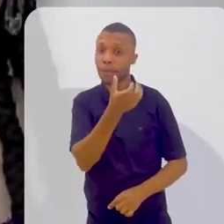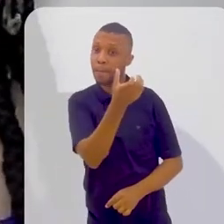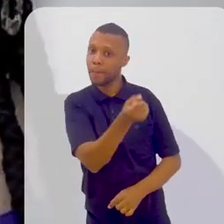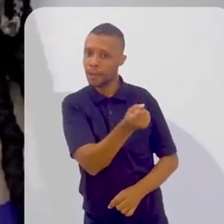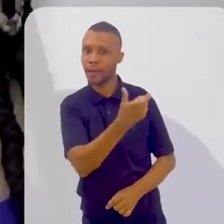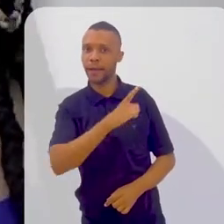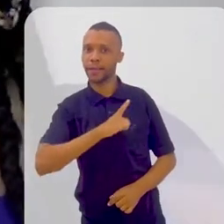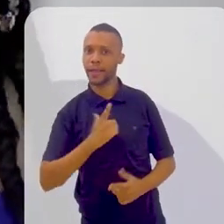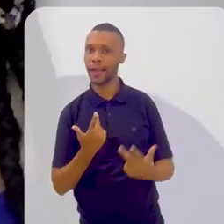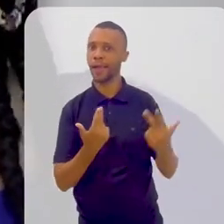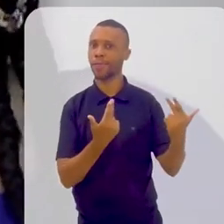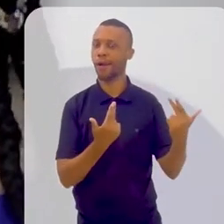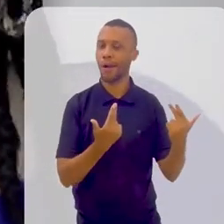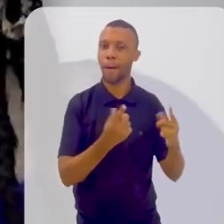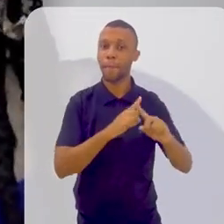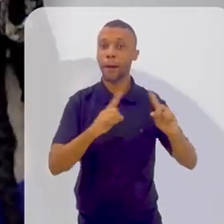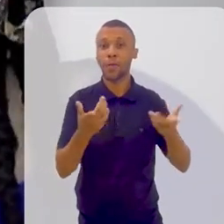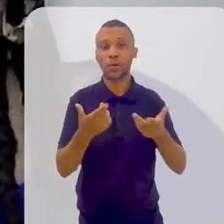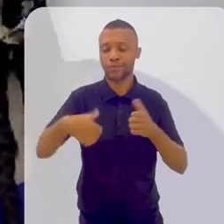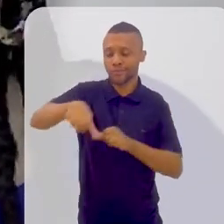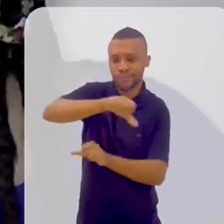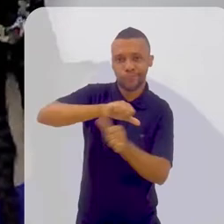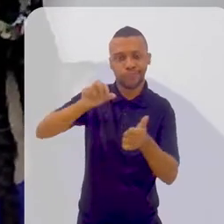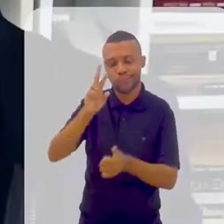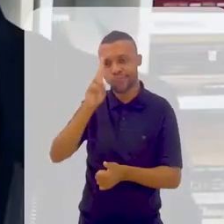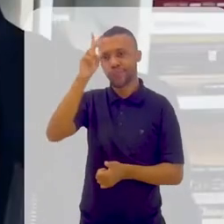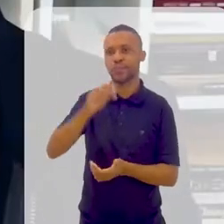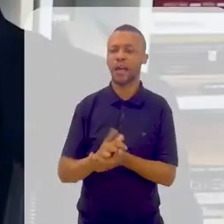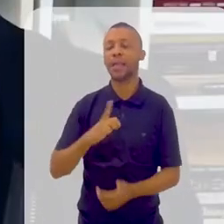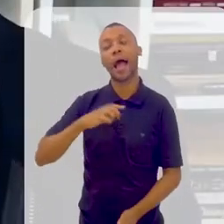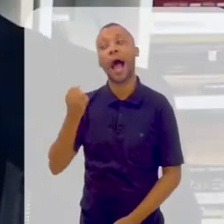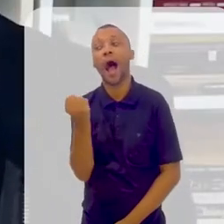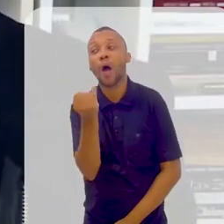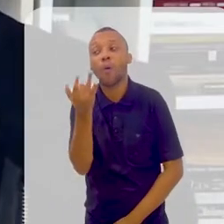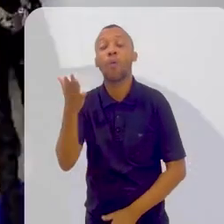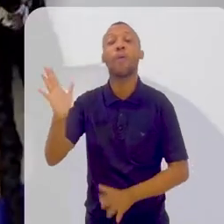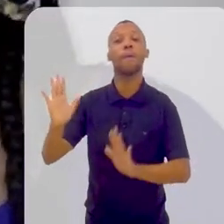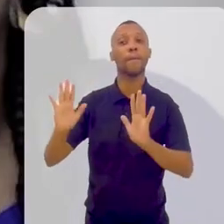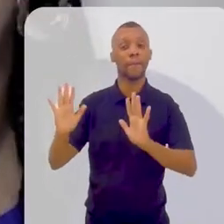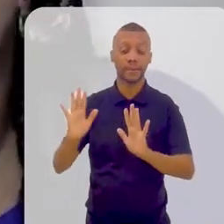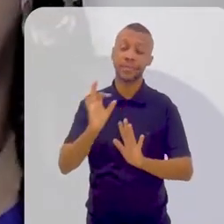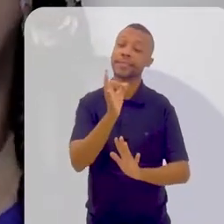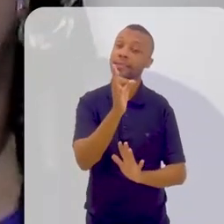brancas têm, né? E hoje eu entendo que não. Algumas.